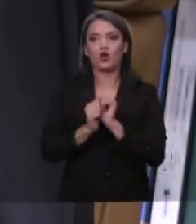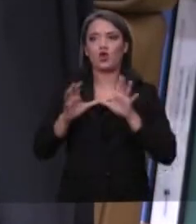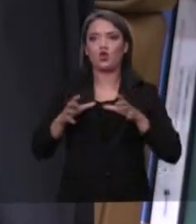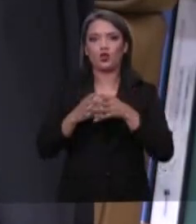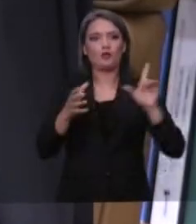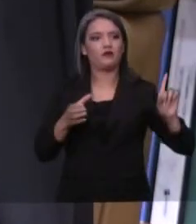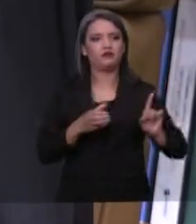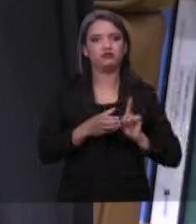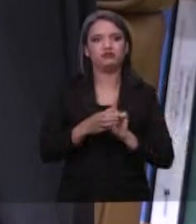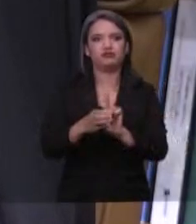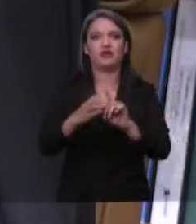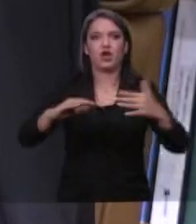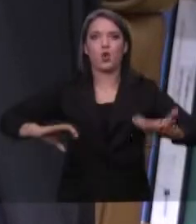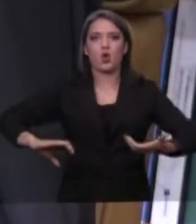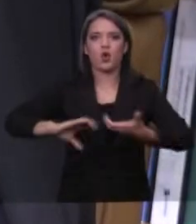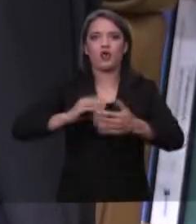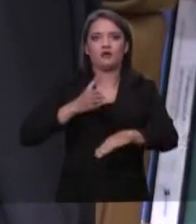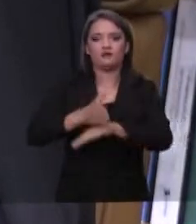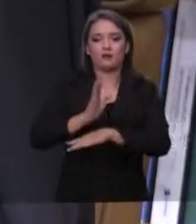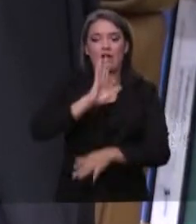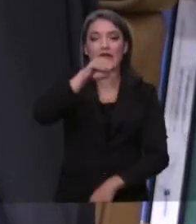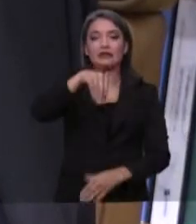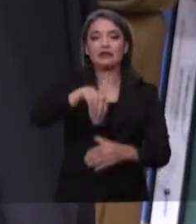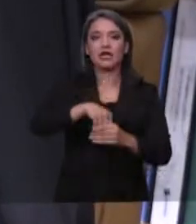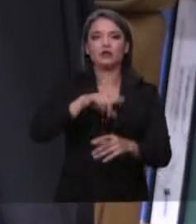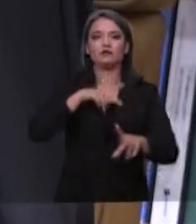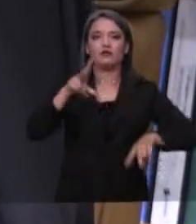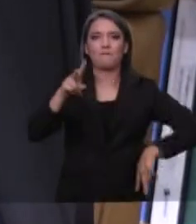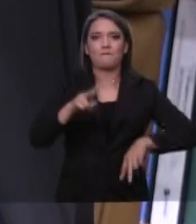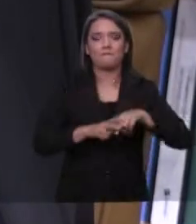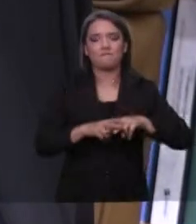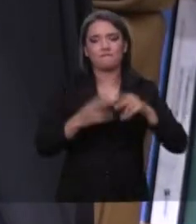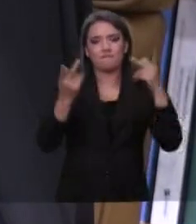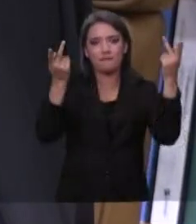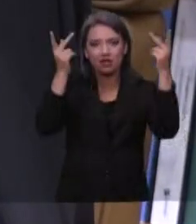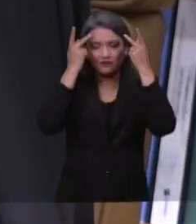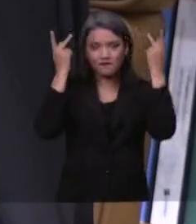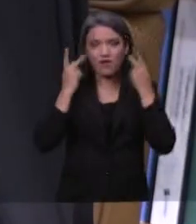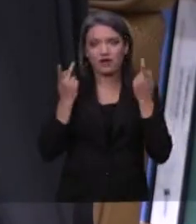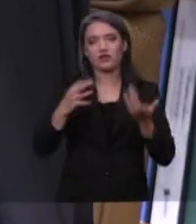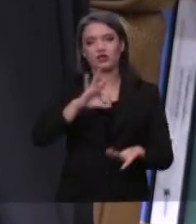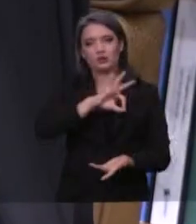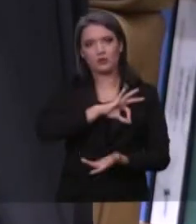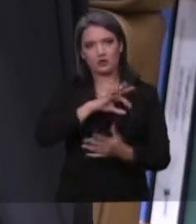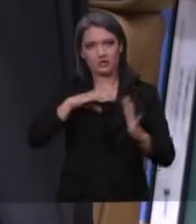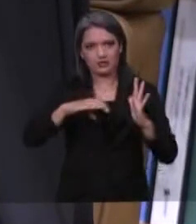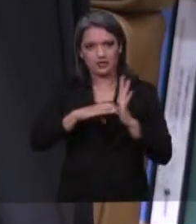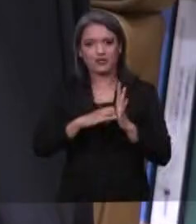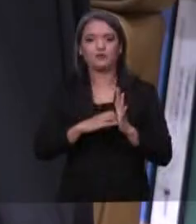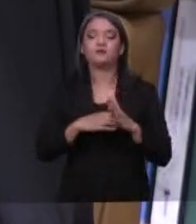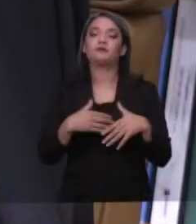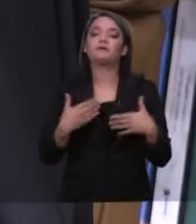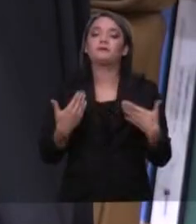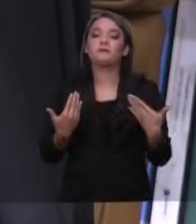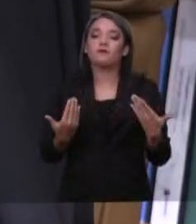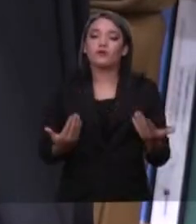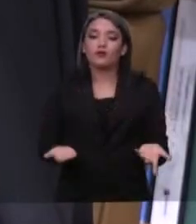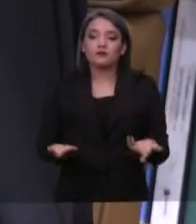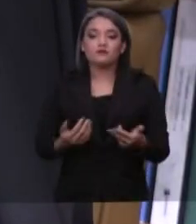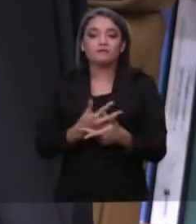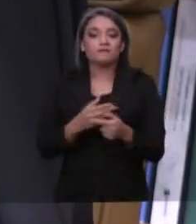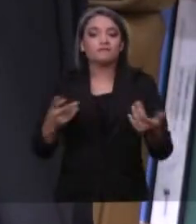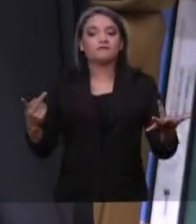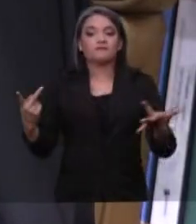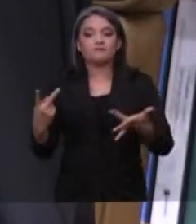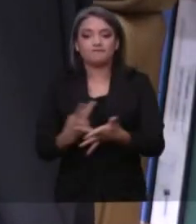e foi preso em flagrante lá pela polícia do Senado Federal. Os fatos e os danos